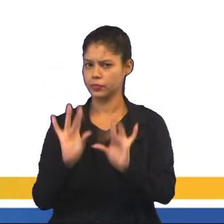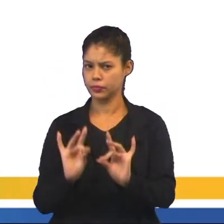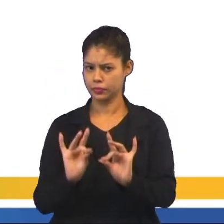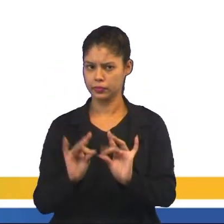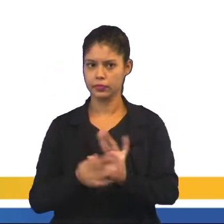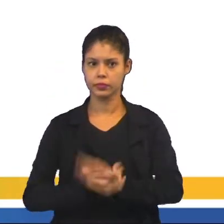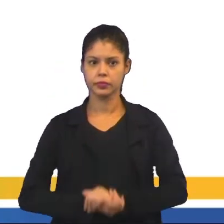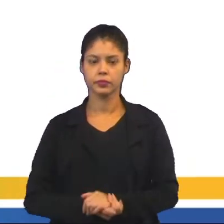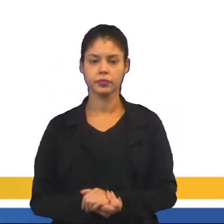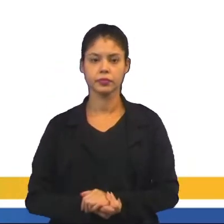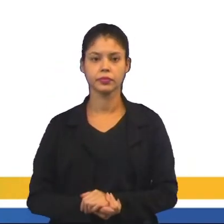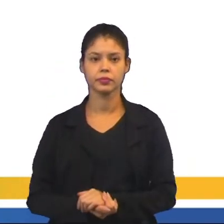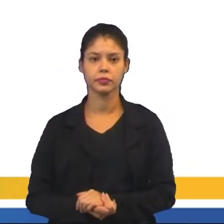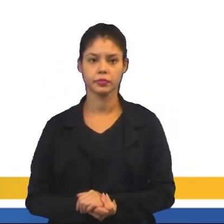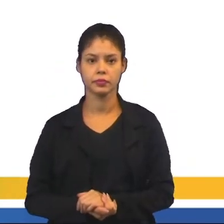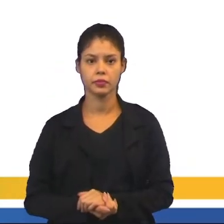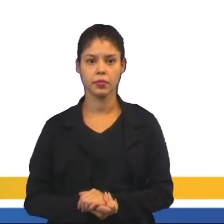vocês.